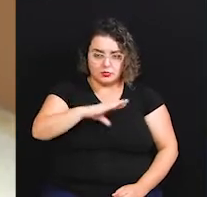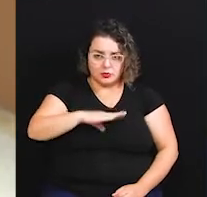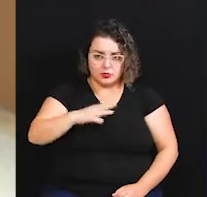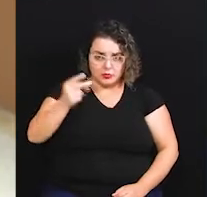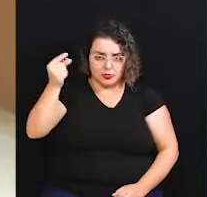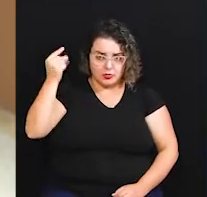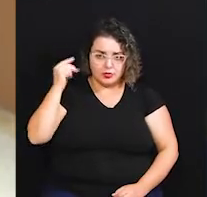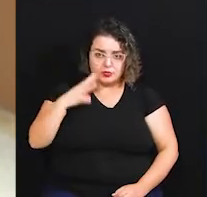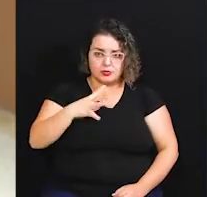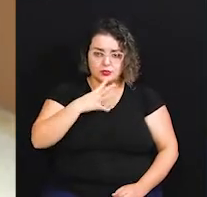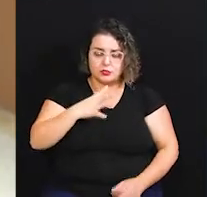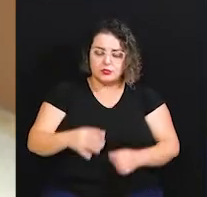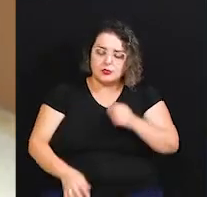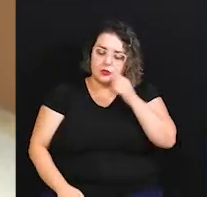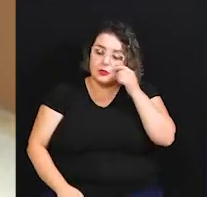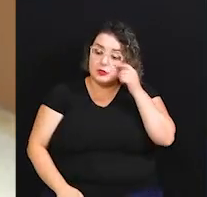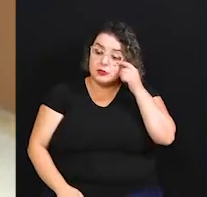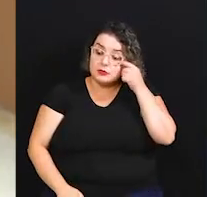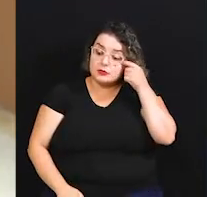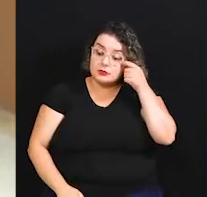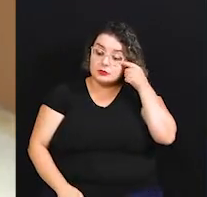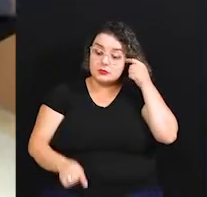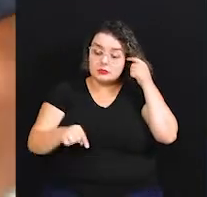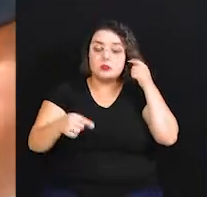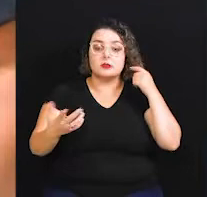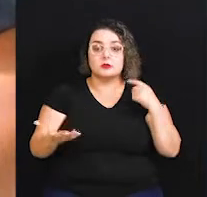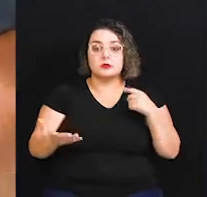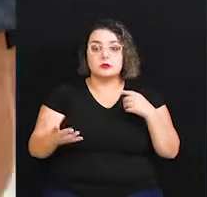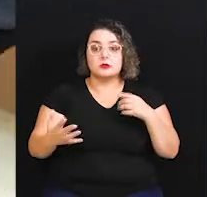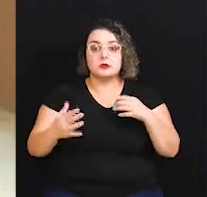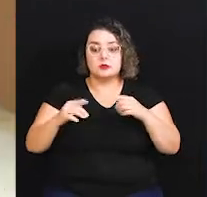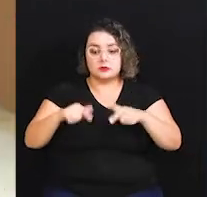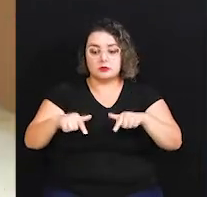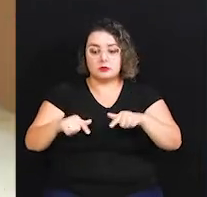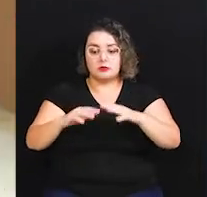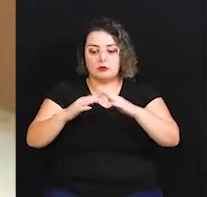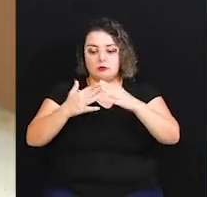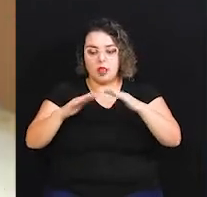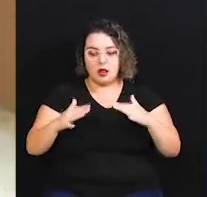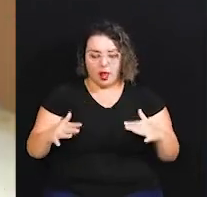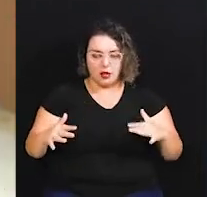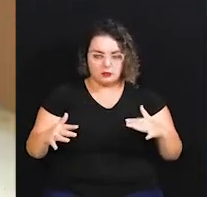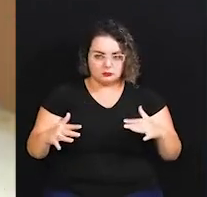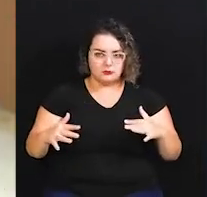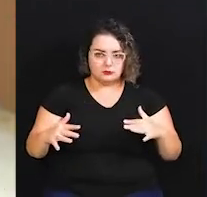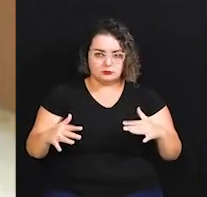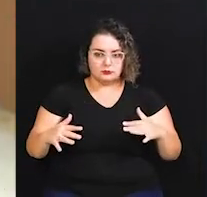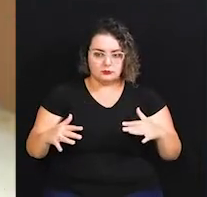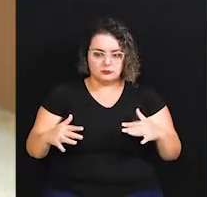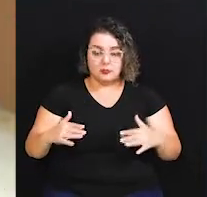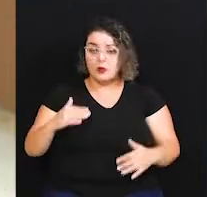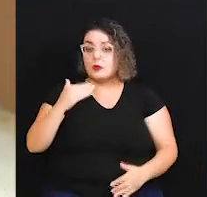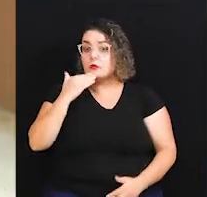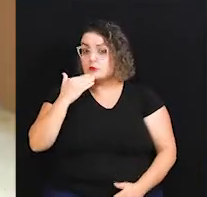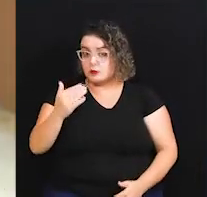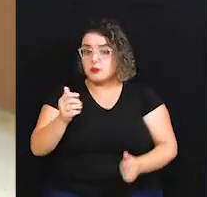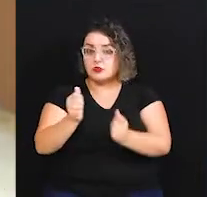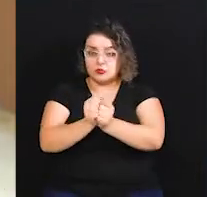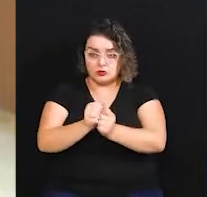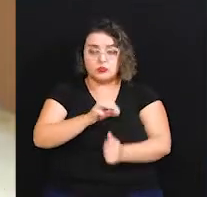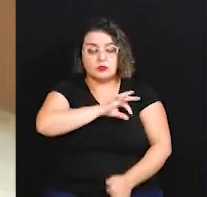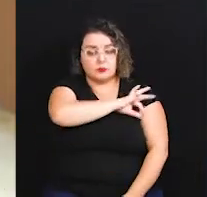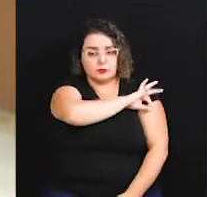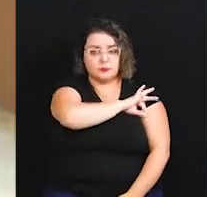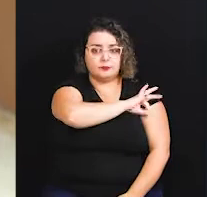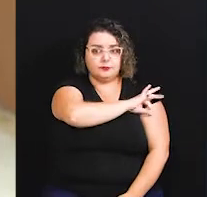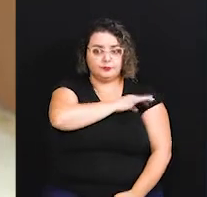né? Era um espaço da guarda municipal e esse espaço seria demolido. E nós entramos com um pedido junto à